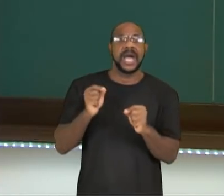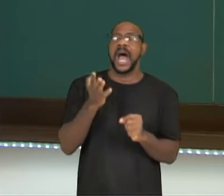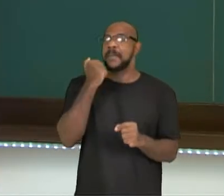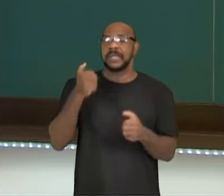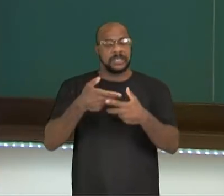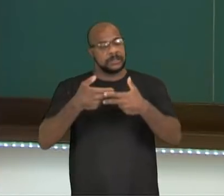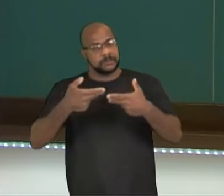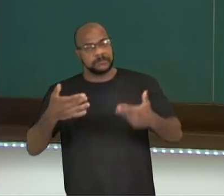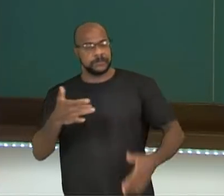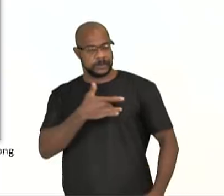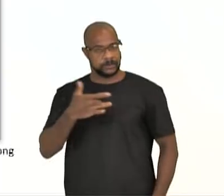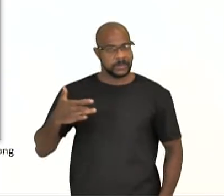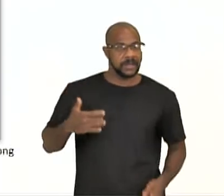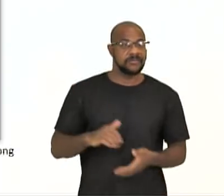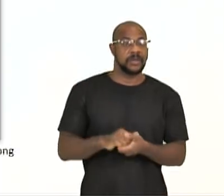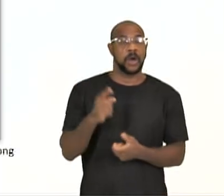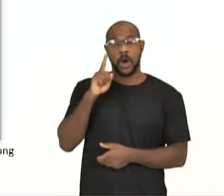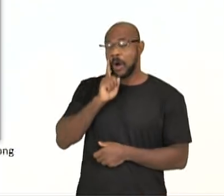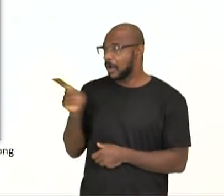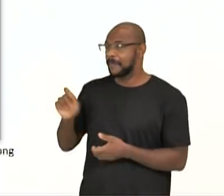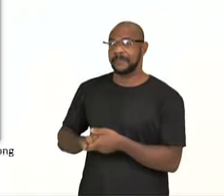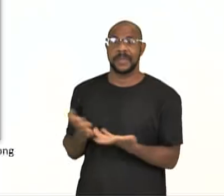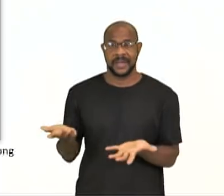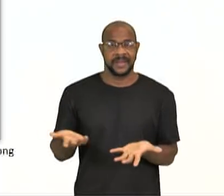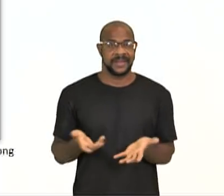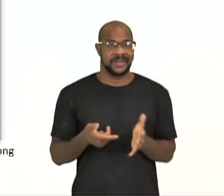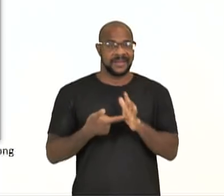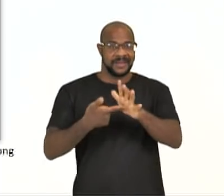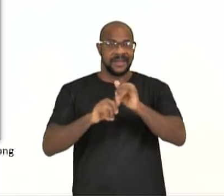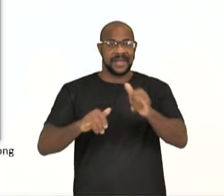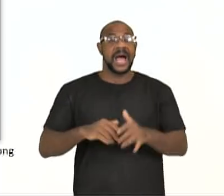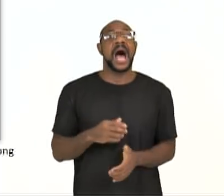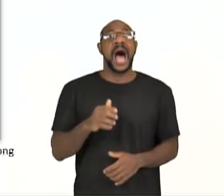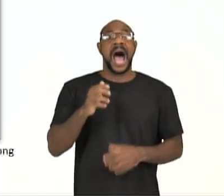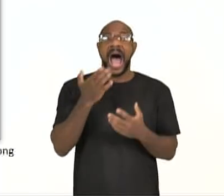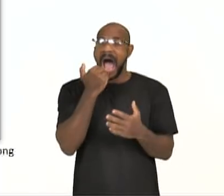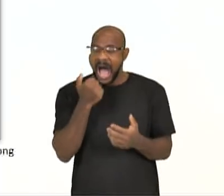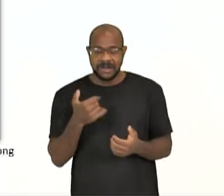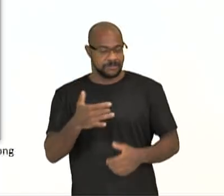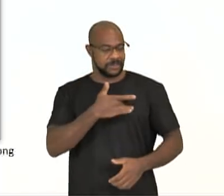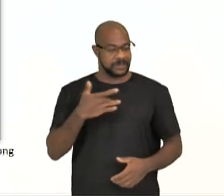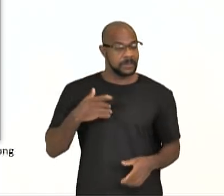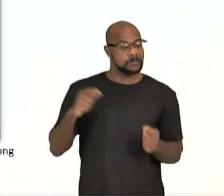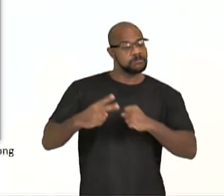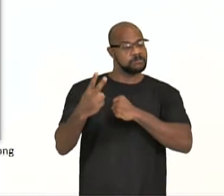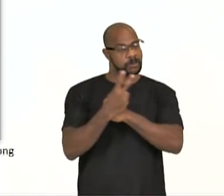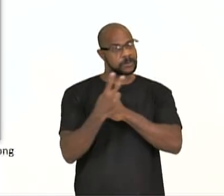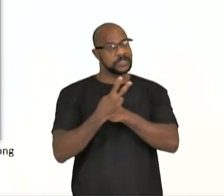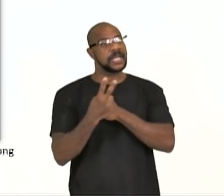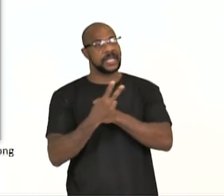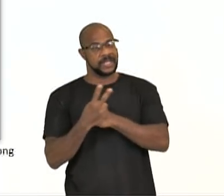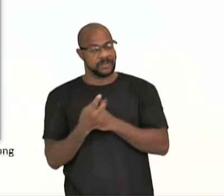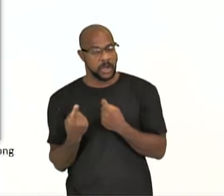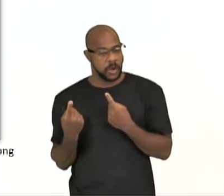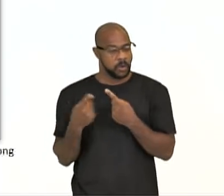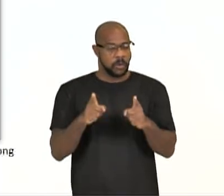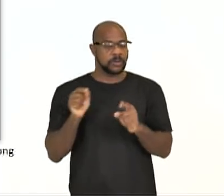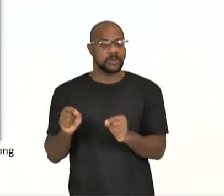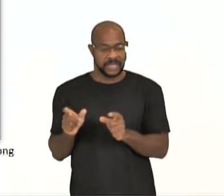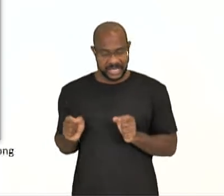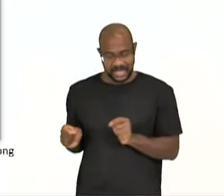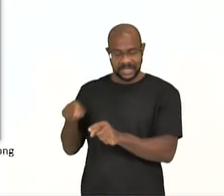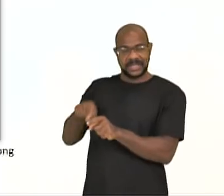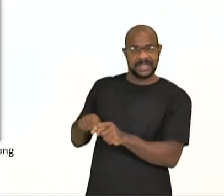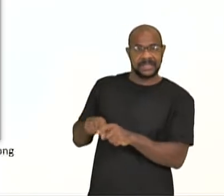pelo INCA. E olha só o que ela diz. A alimentação saudável, ela protege contra o câncer. Ela deve ser